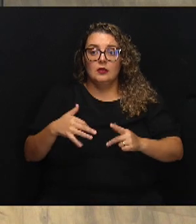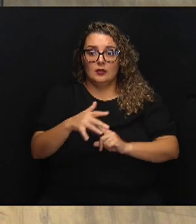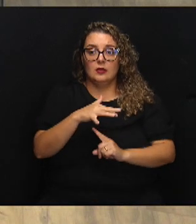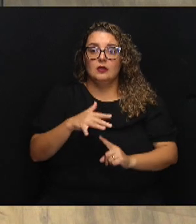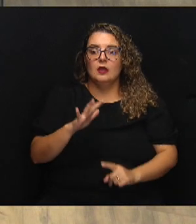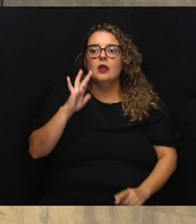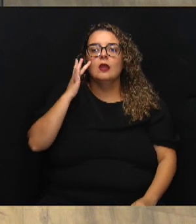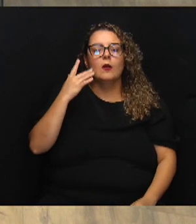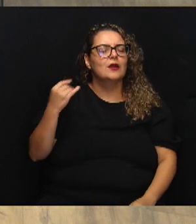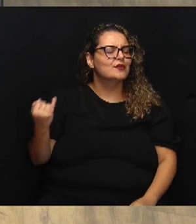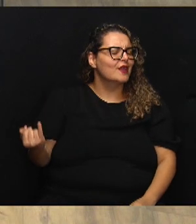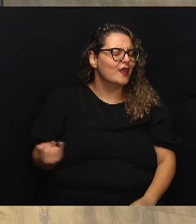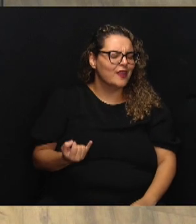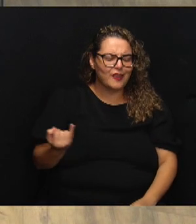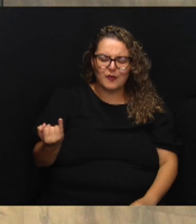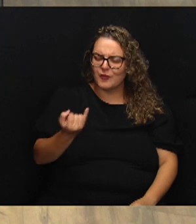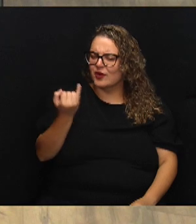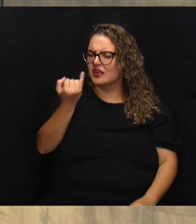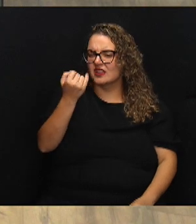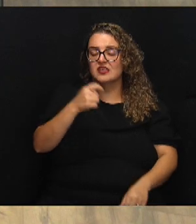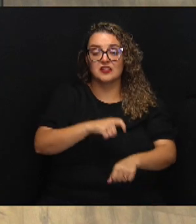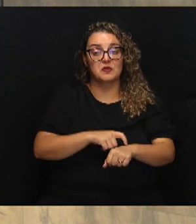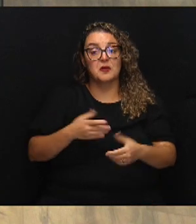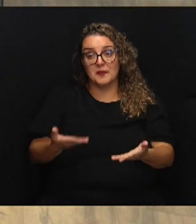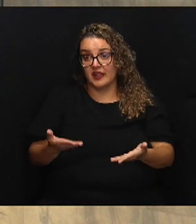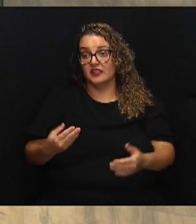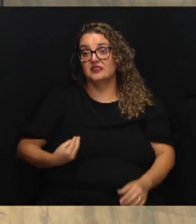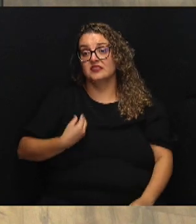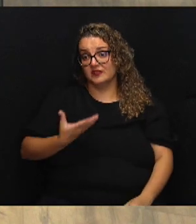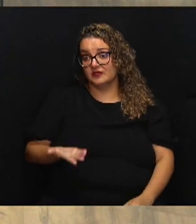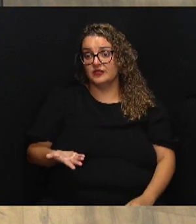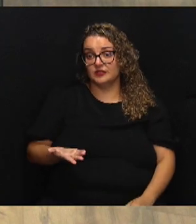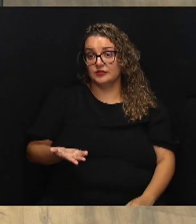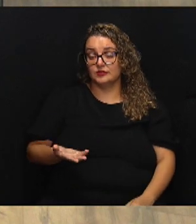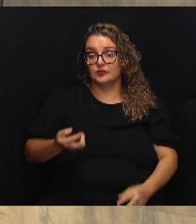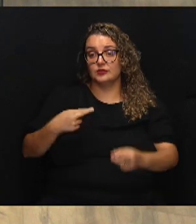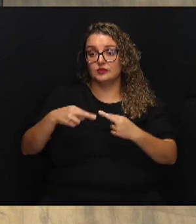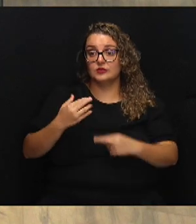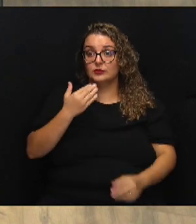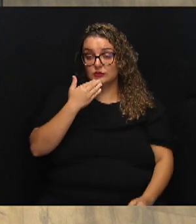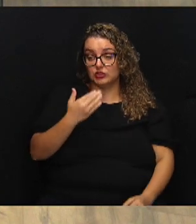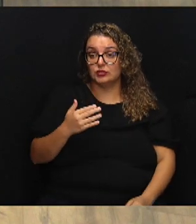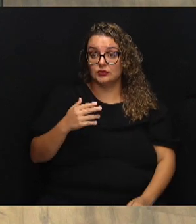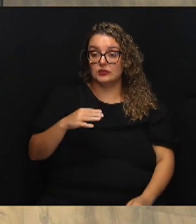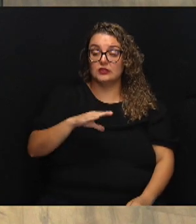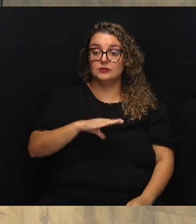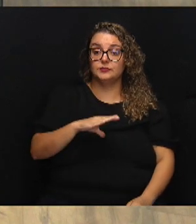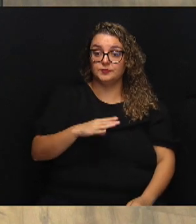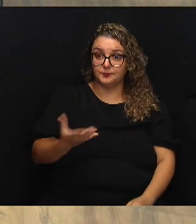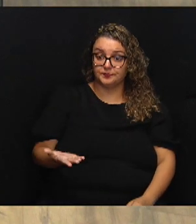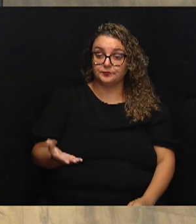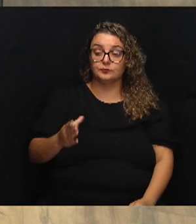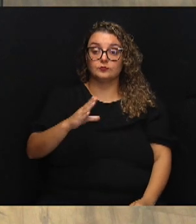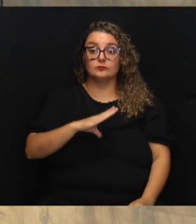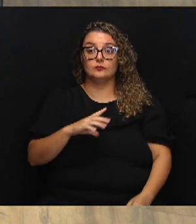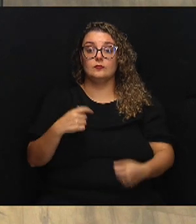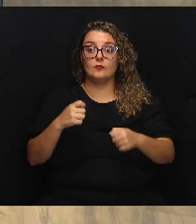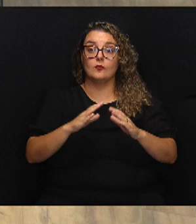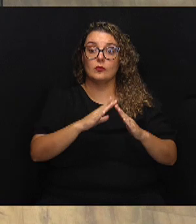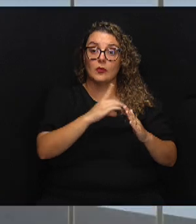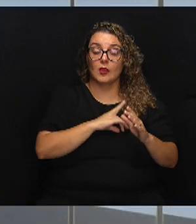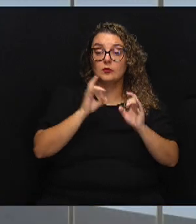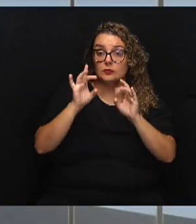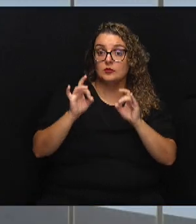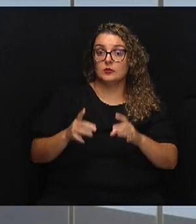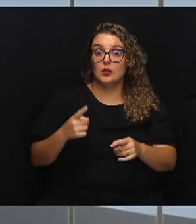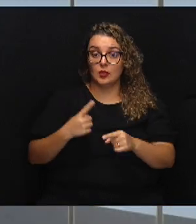é fundamental hoje no cenário e até por parte do tamanho da cidade, né? No município, ele precisa de uma delegacia específica,